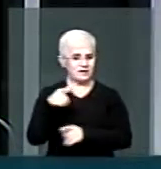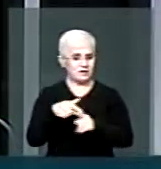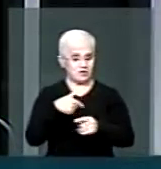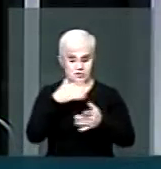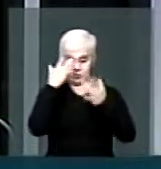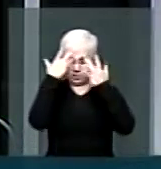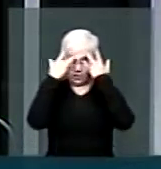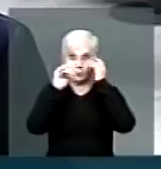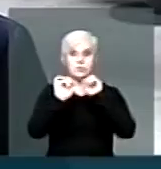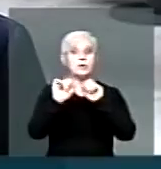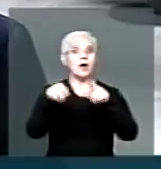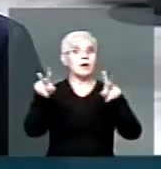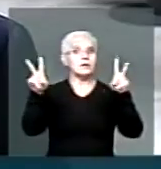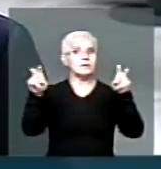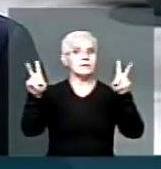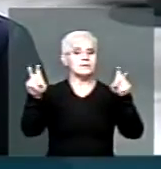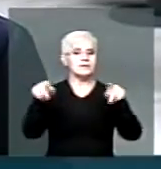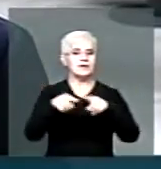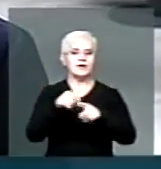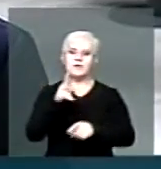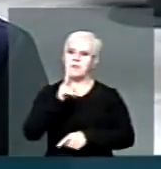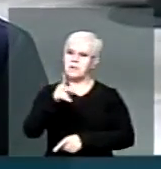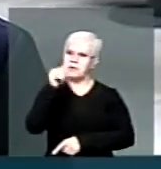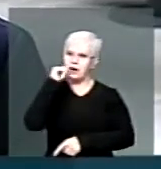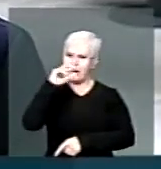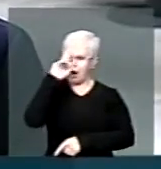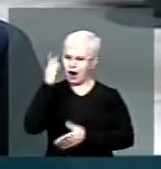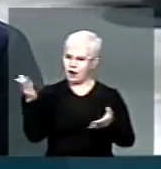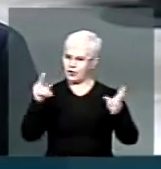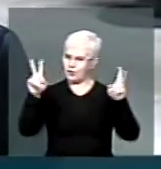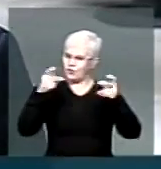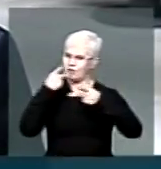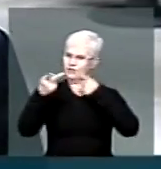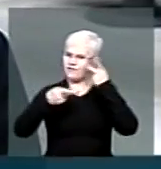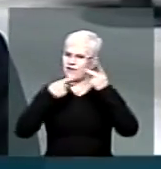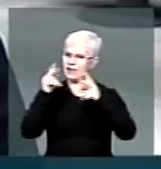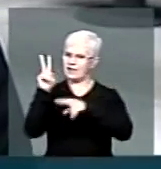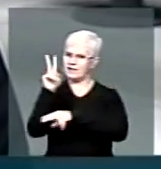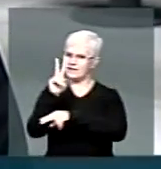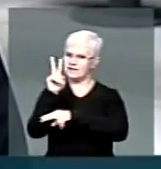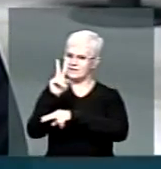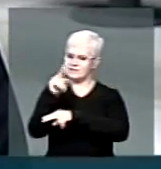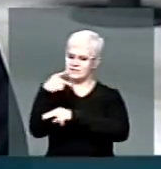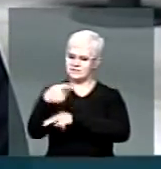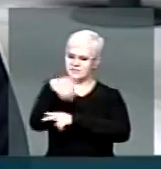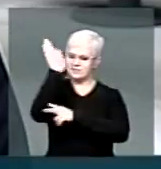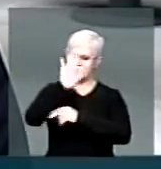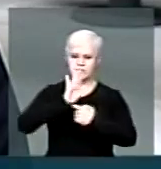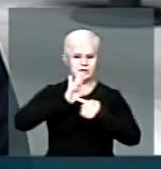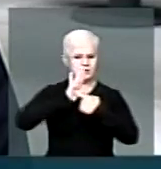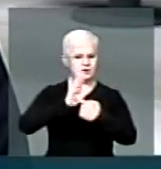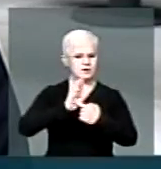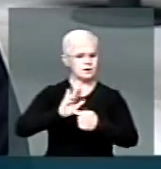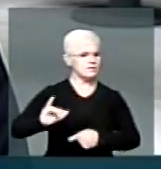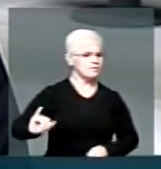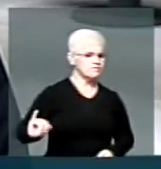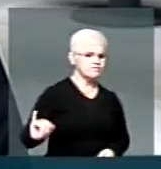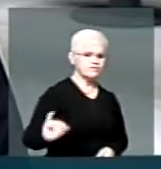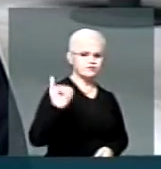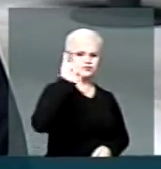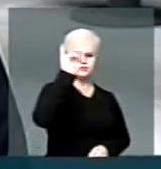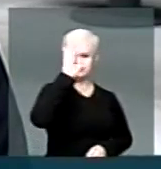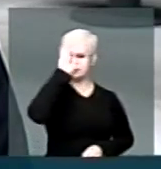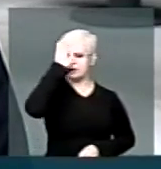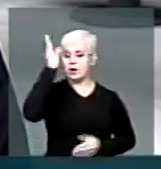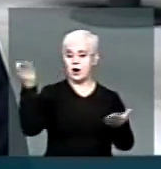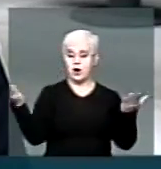era o tema, mas o tema que você traz nesta tarde para o Brasil é um tema fundamental para o presente e